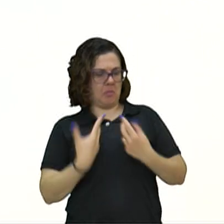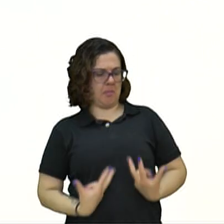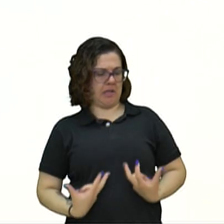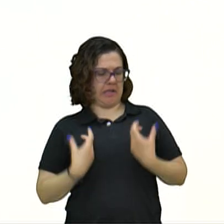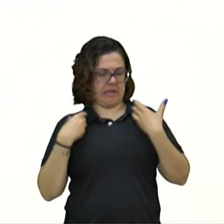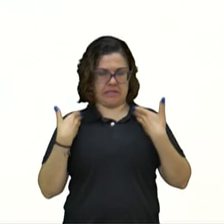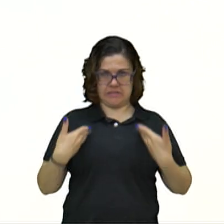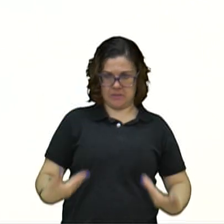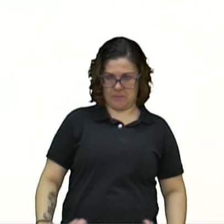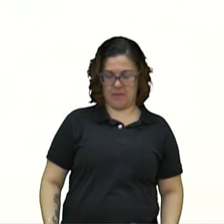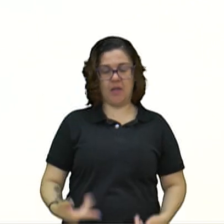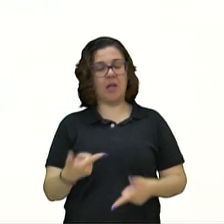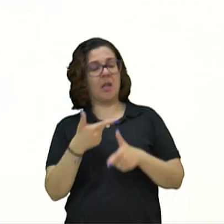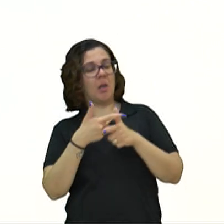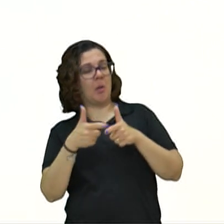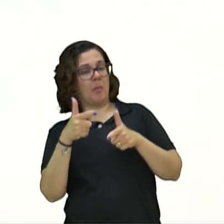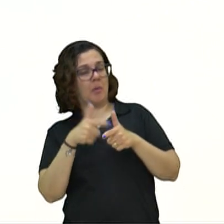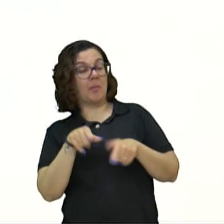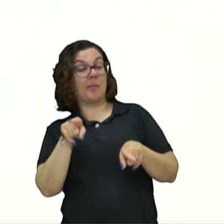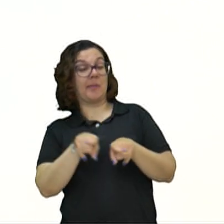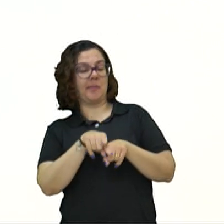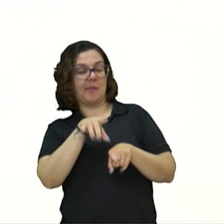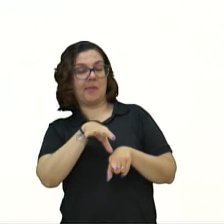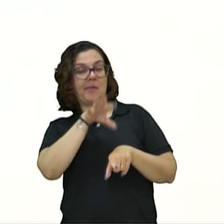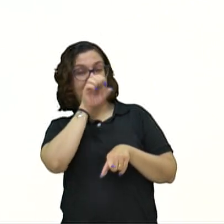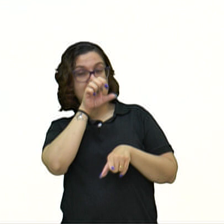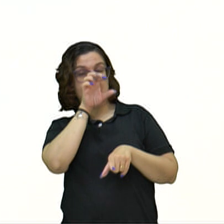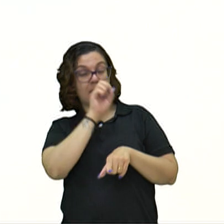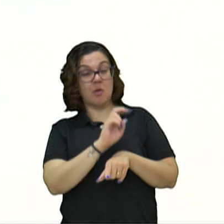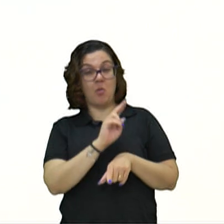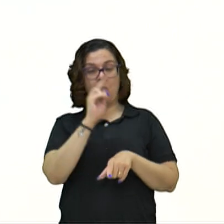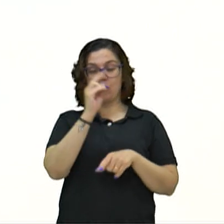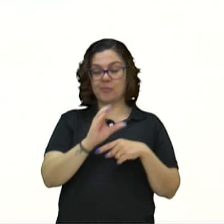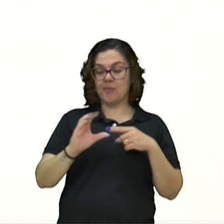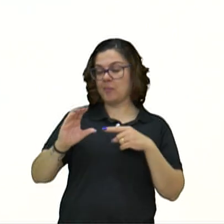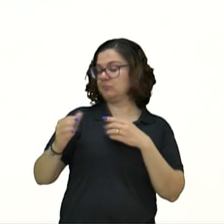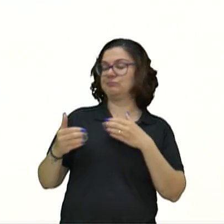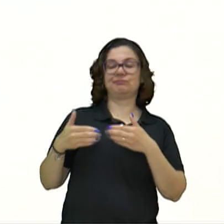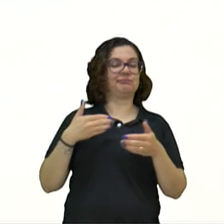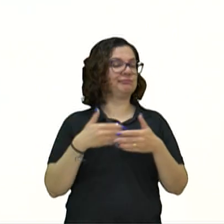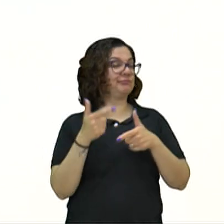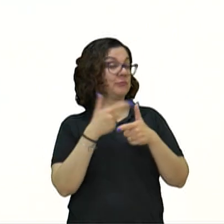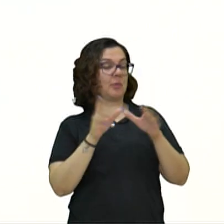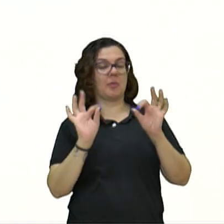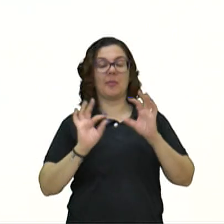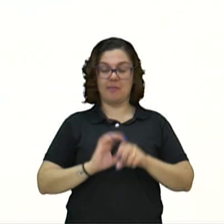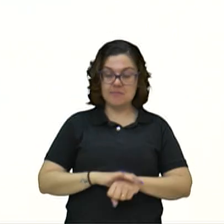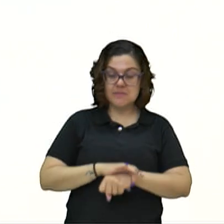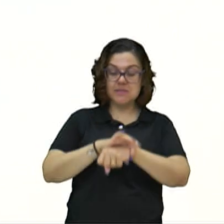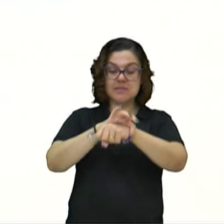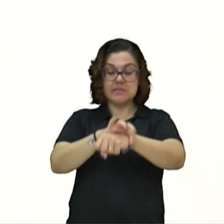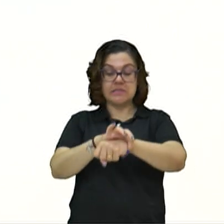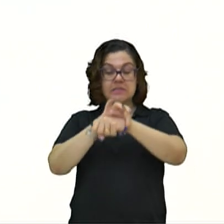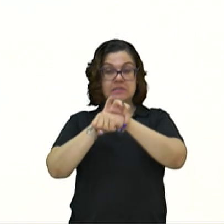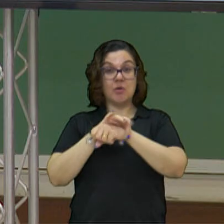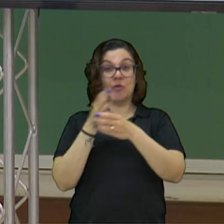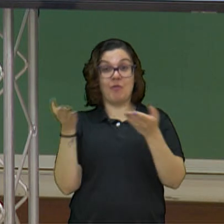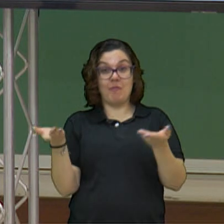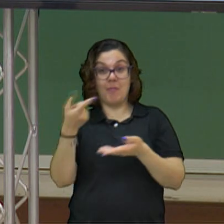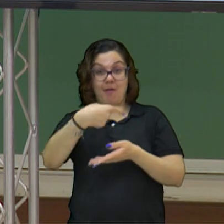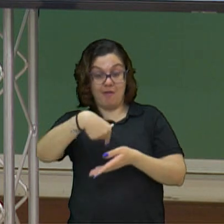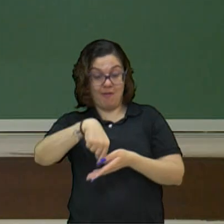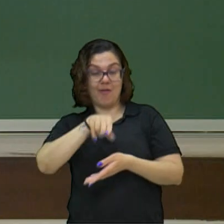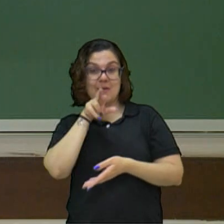problemas respiratórios como câncer de pulmão ou não existe problema ele é extremamente seguro então vamos lá vamos